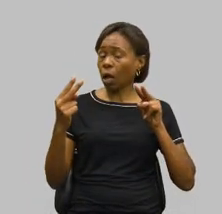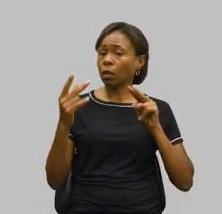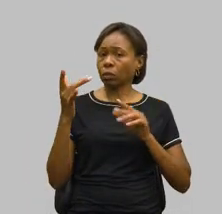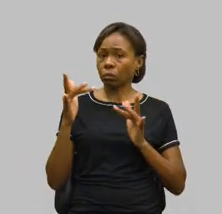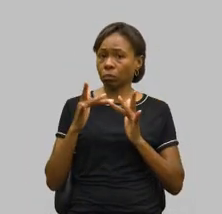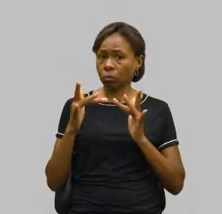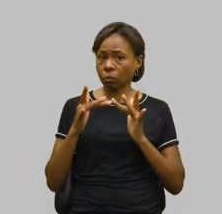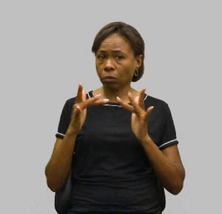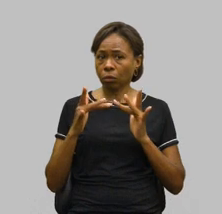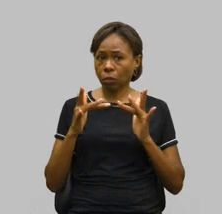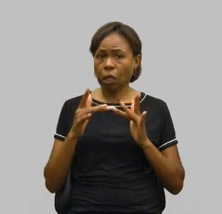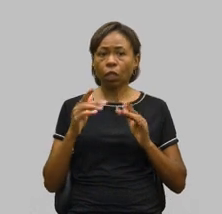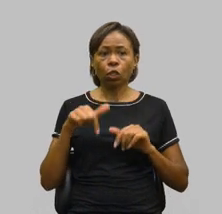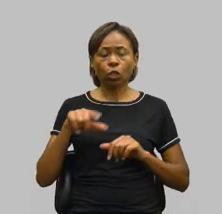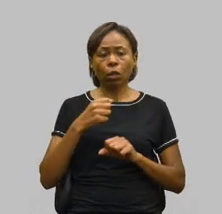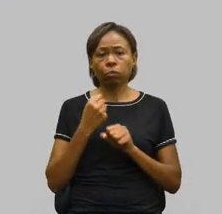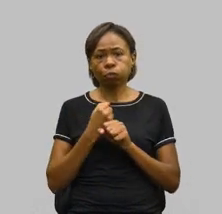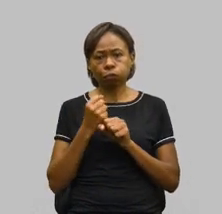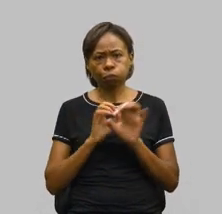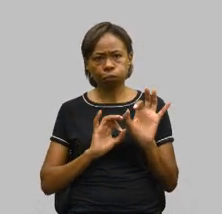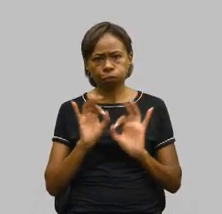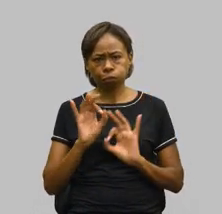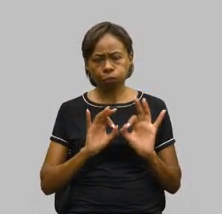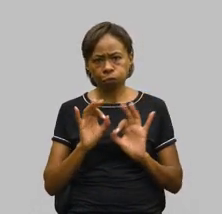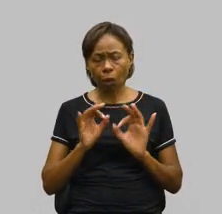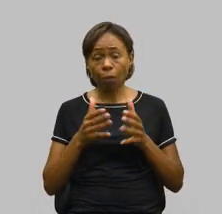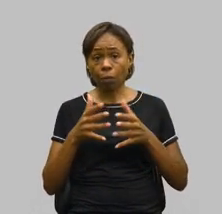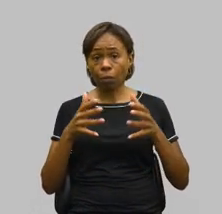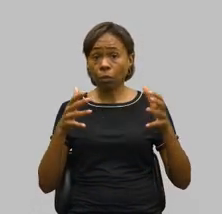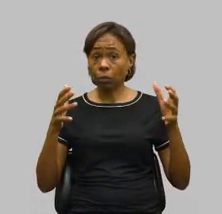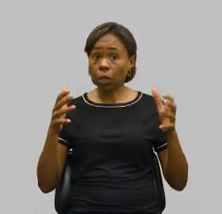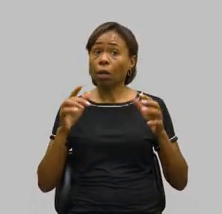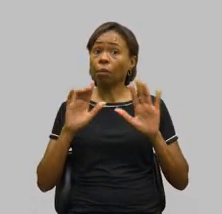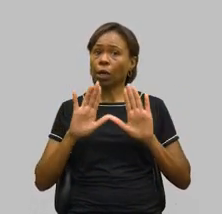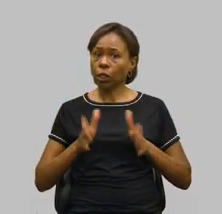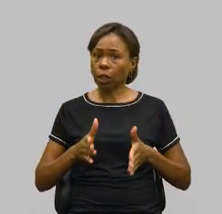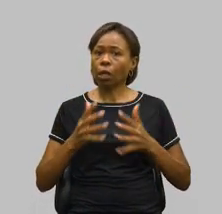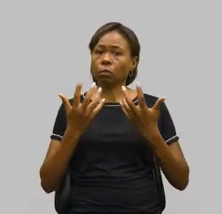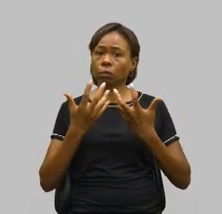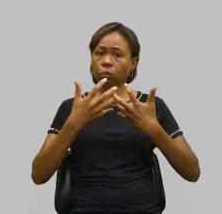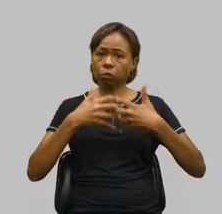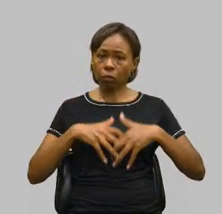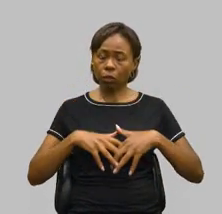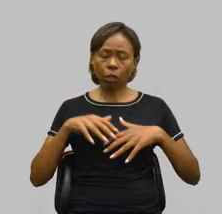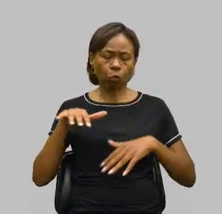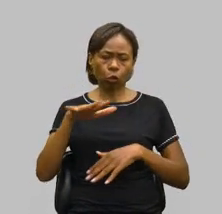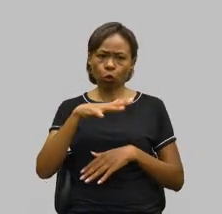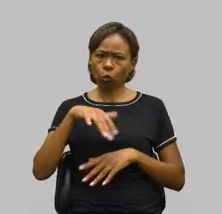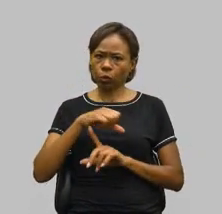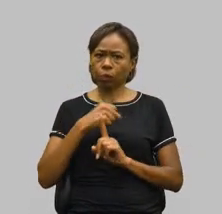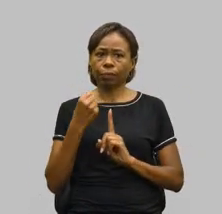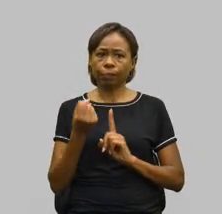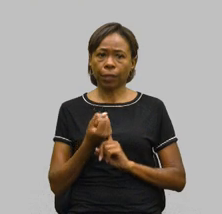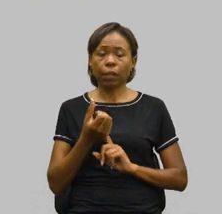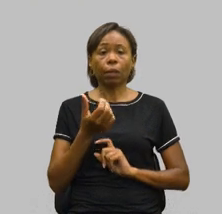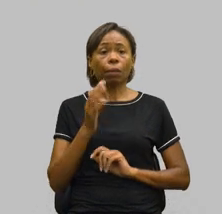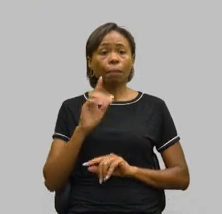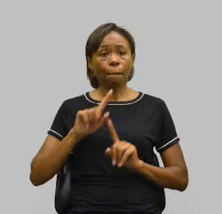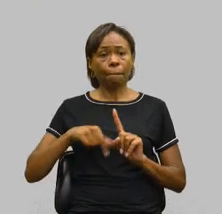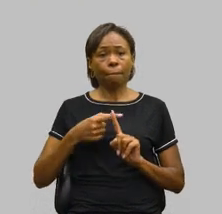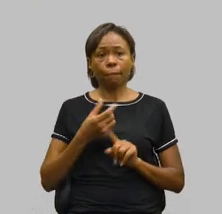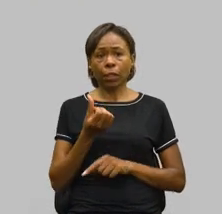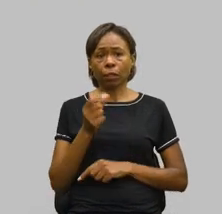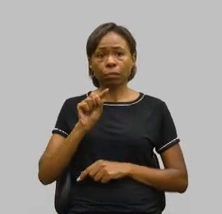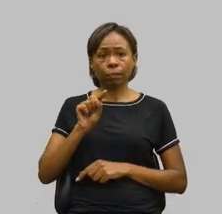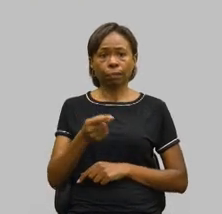dessa dessa ferramenta mas que ela já está ativa online disponível para toda a sociedade e 6.000 alunos no curso de